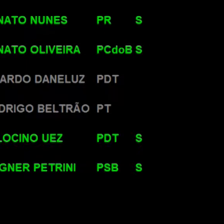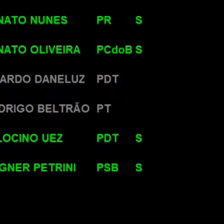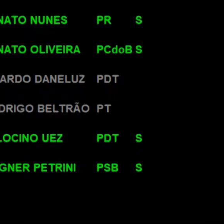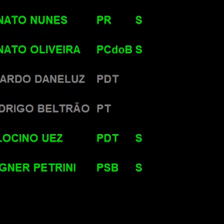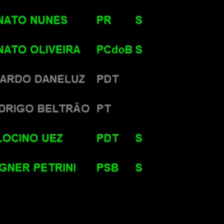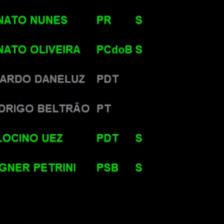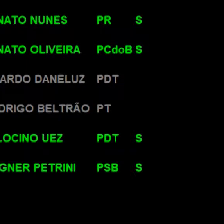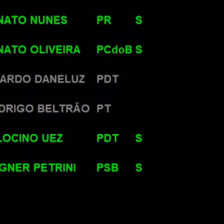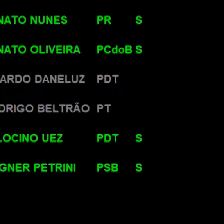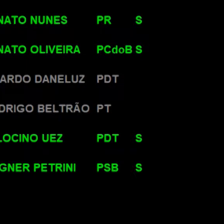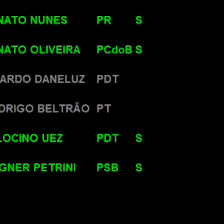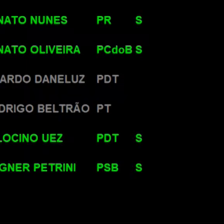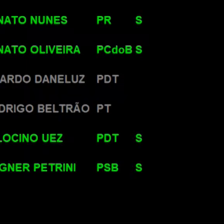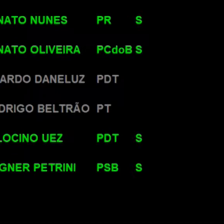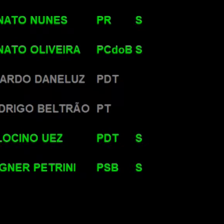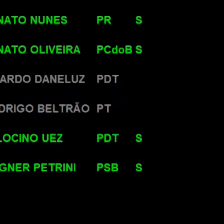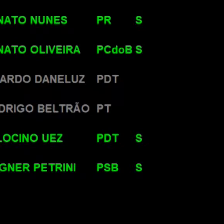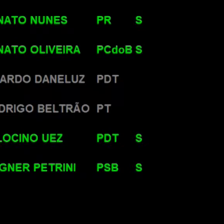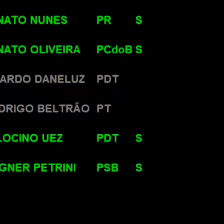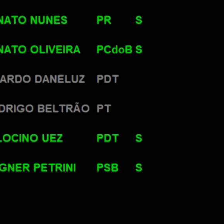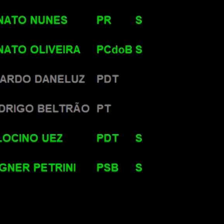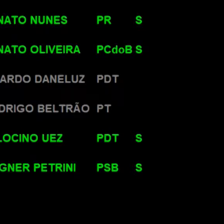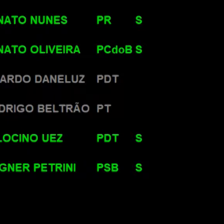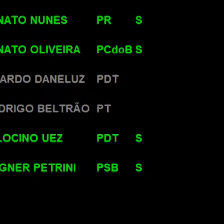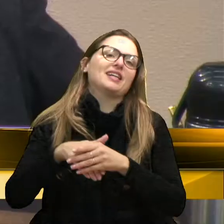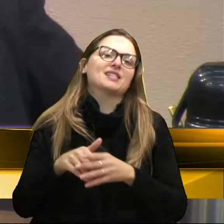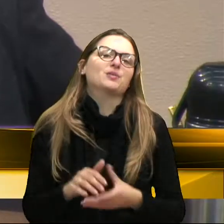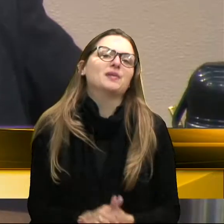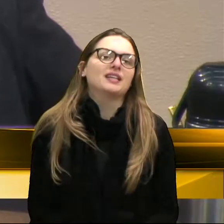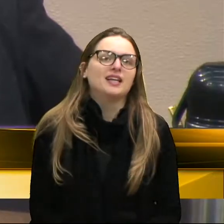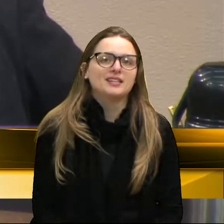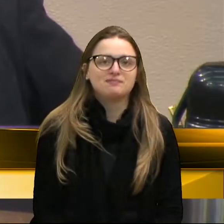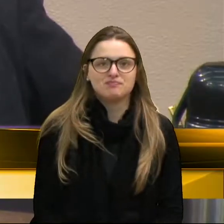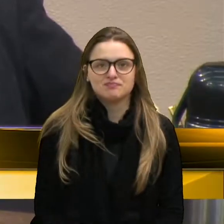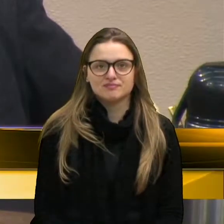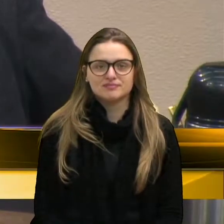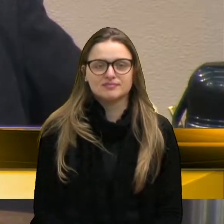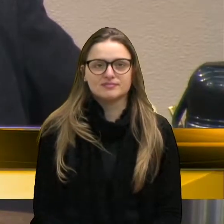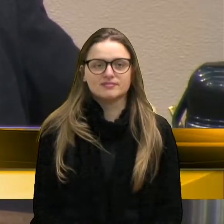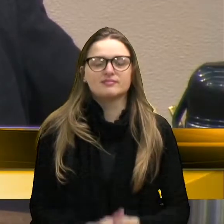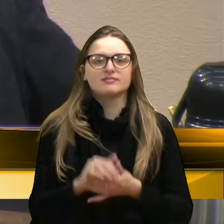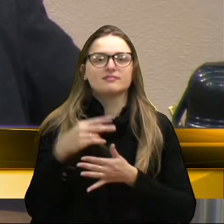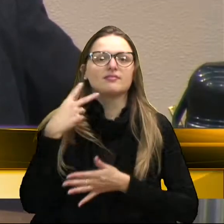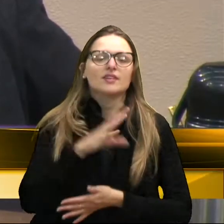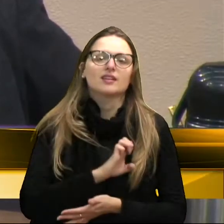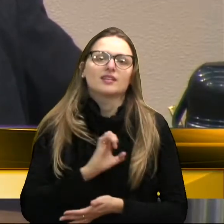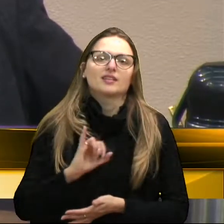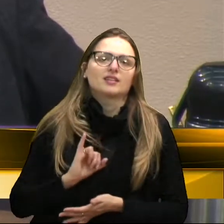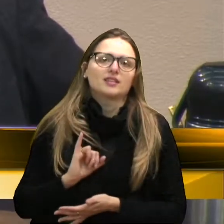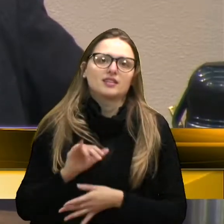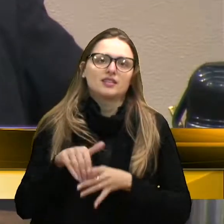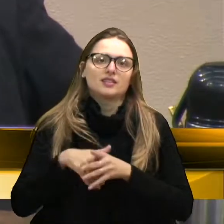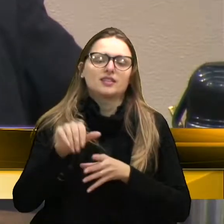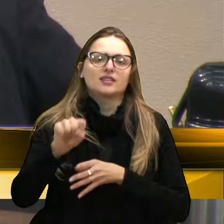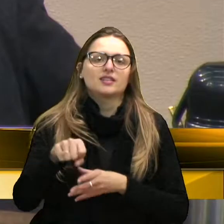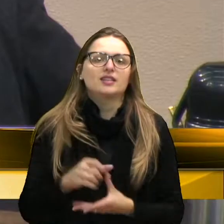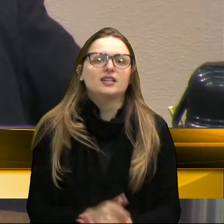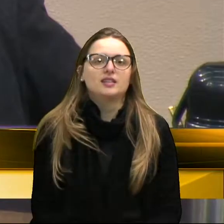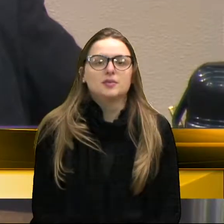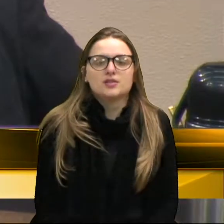Encerrado o registro dos votos. Vereador Edir Carlos vota favorável.